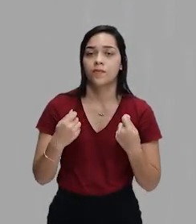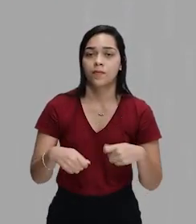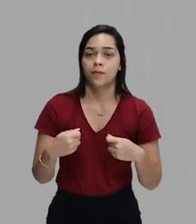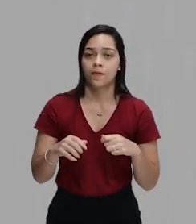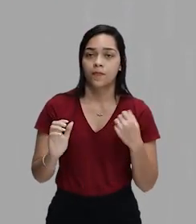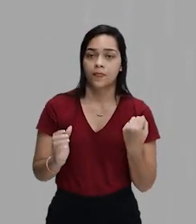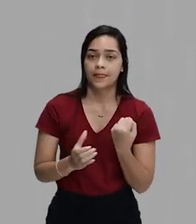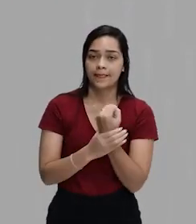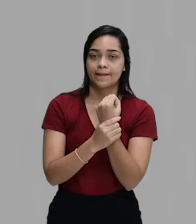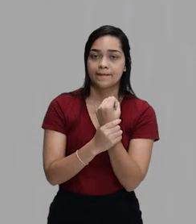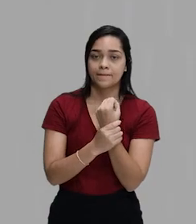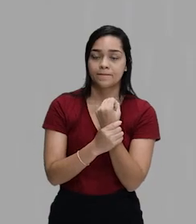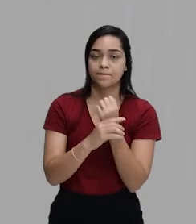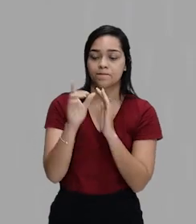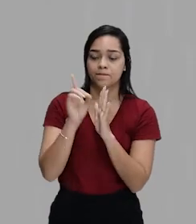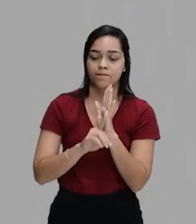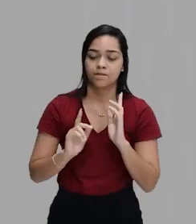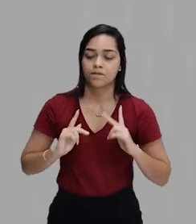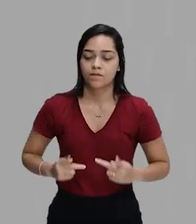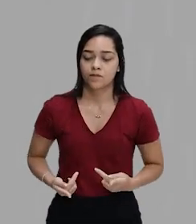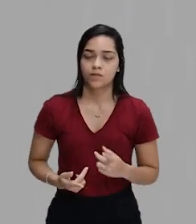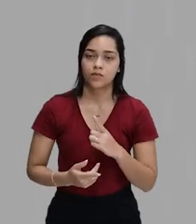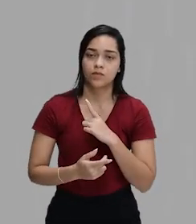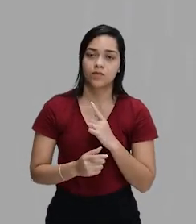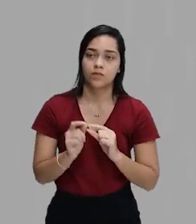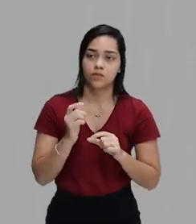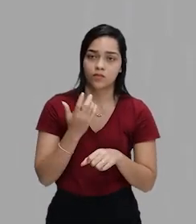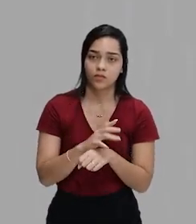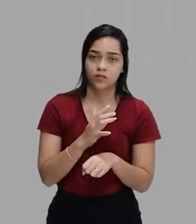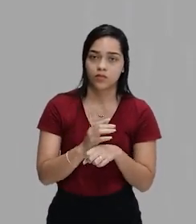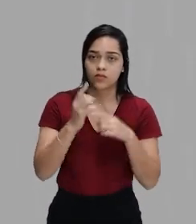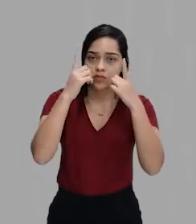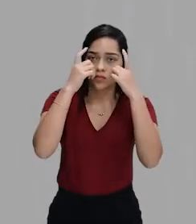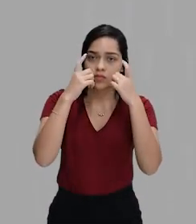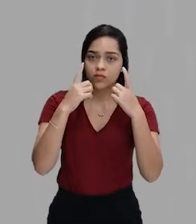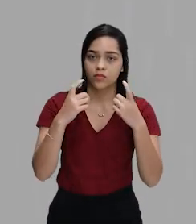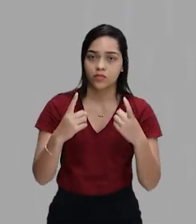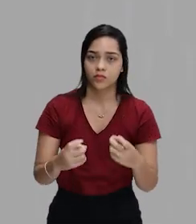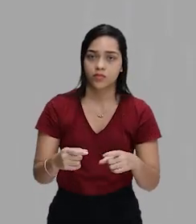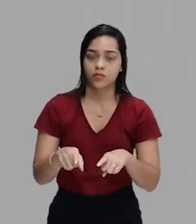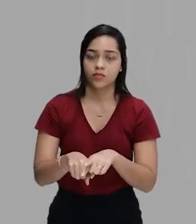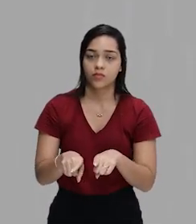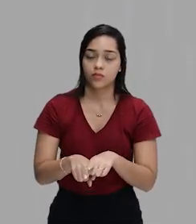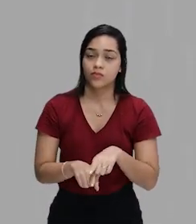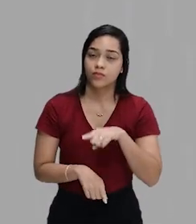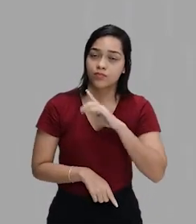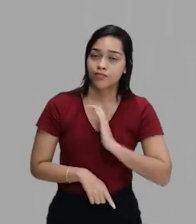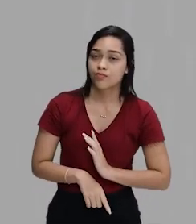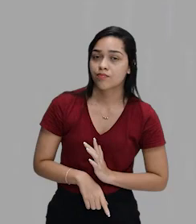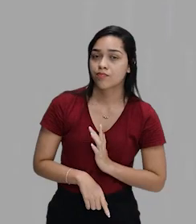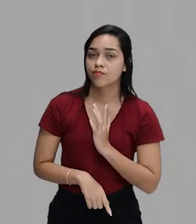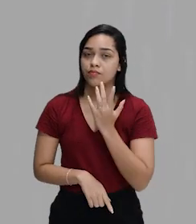se proteger os direitos humanos, foram práticas violentas, cruéis,